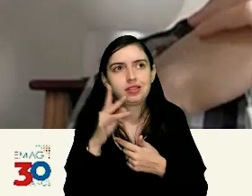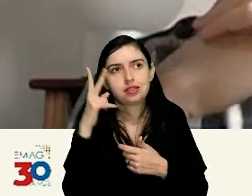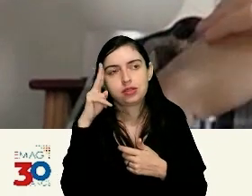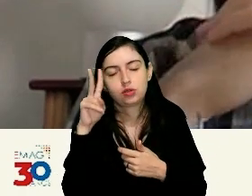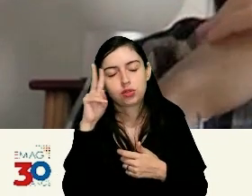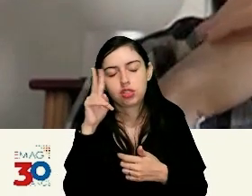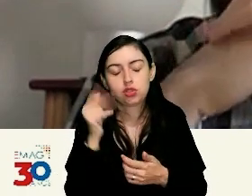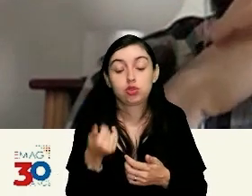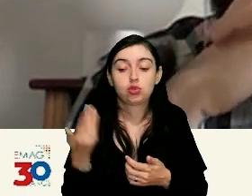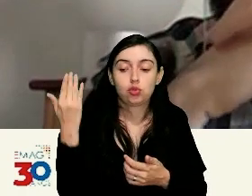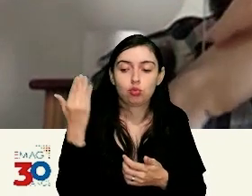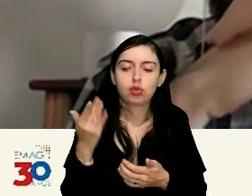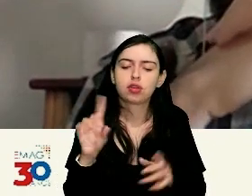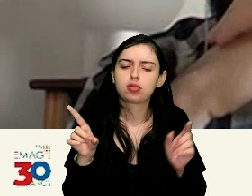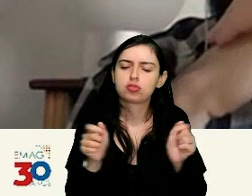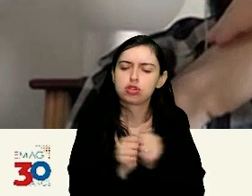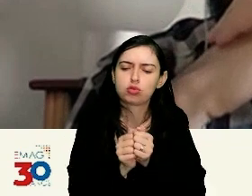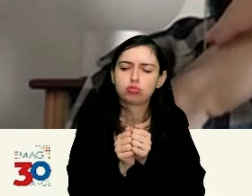que